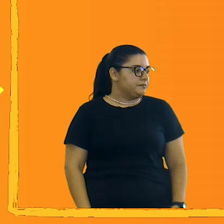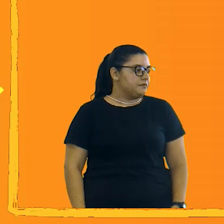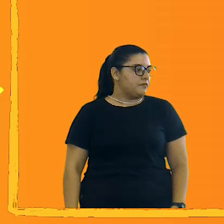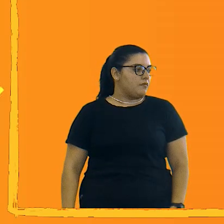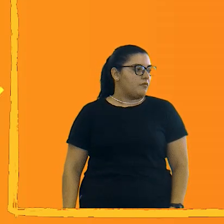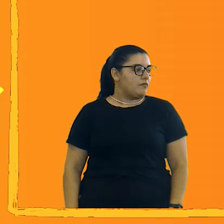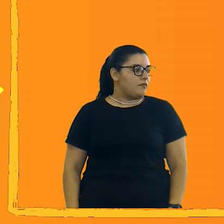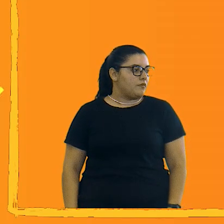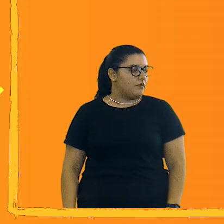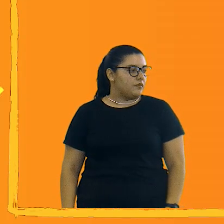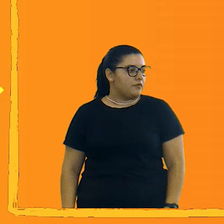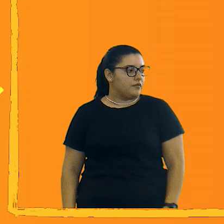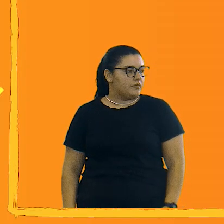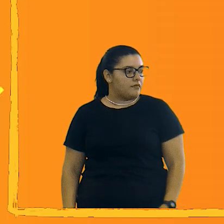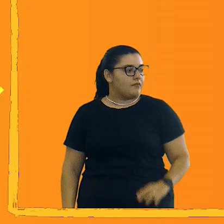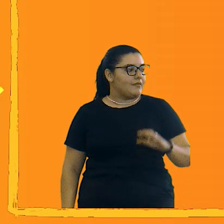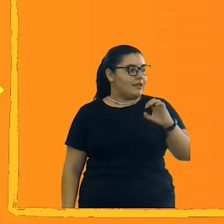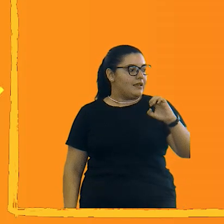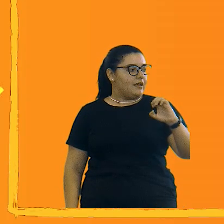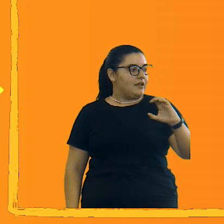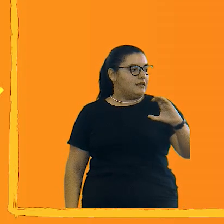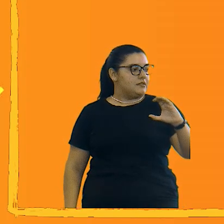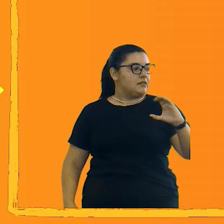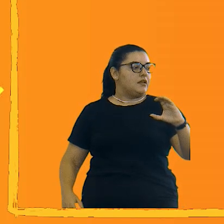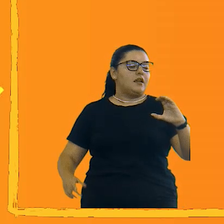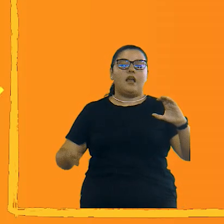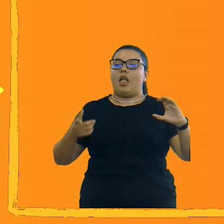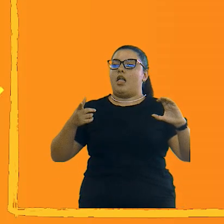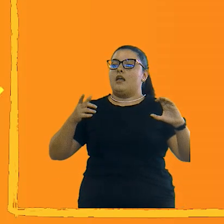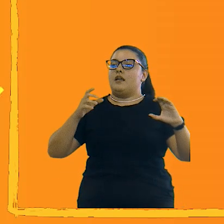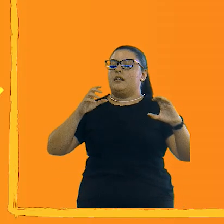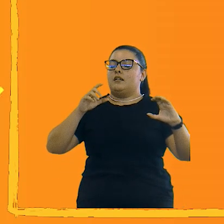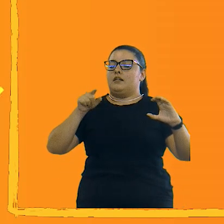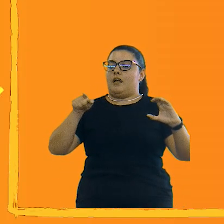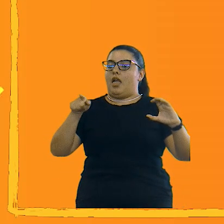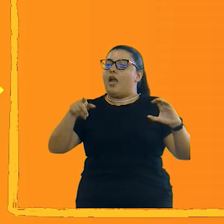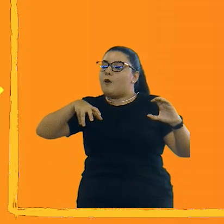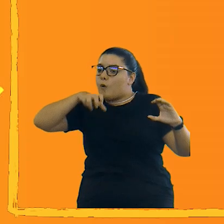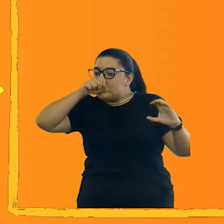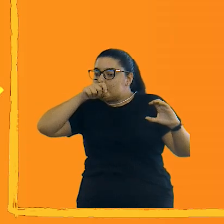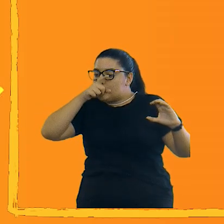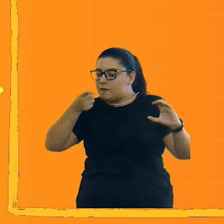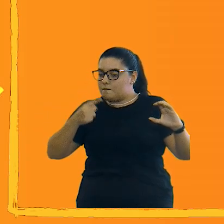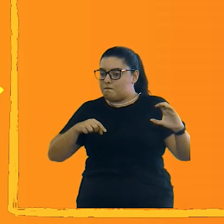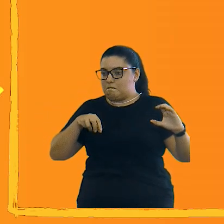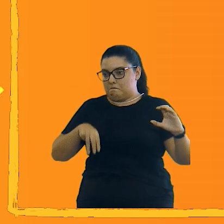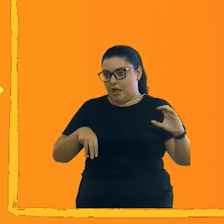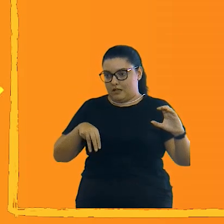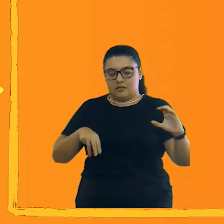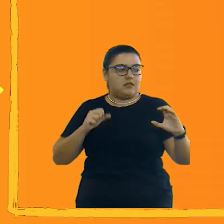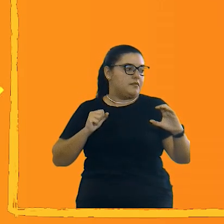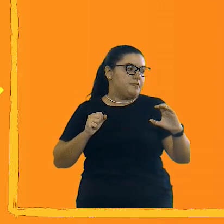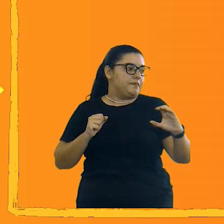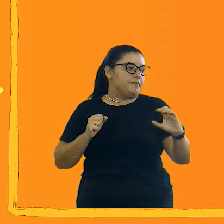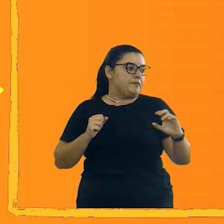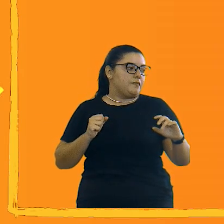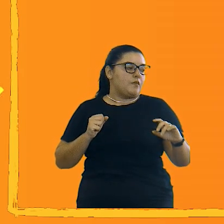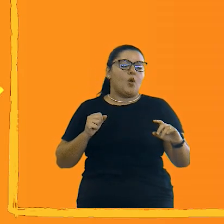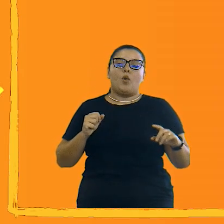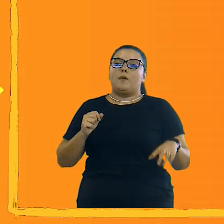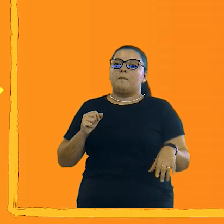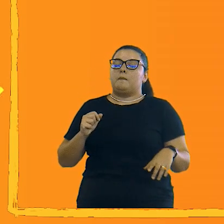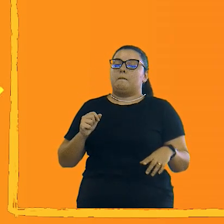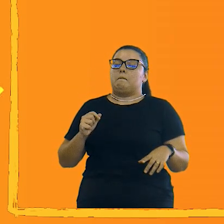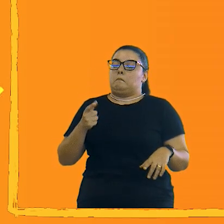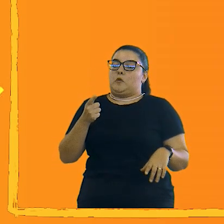que e consumo de oxigênio pela massa o consumo de oxigênio